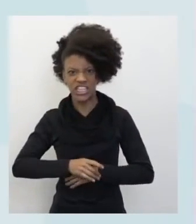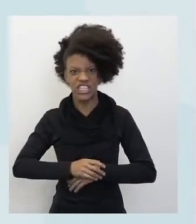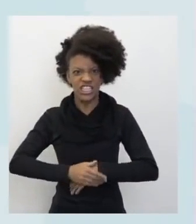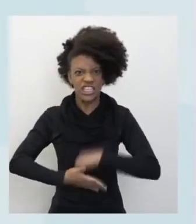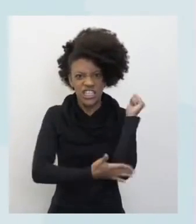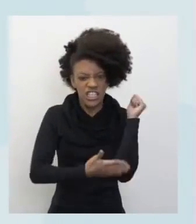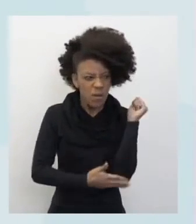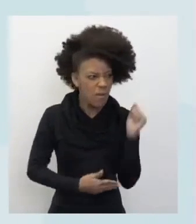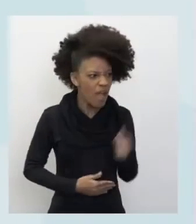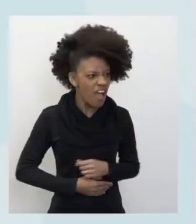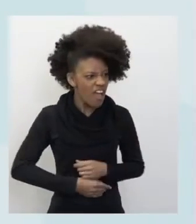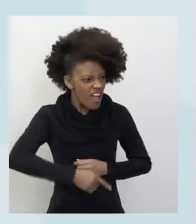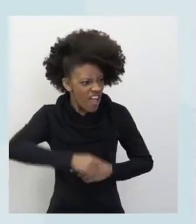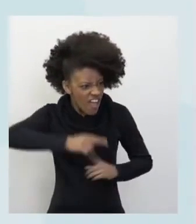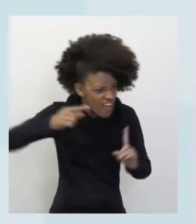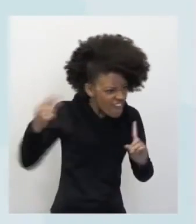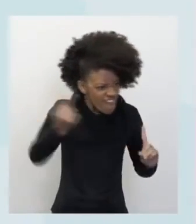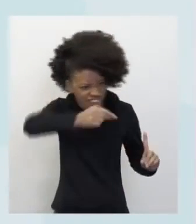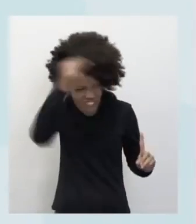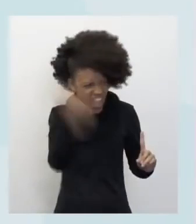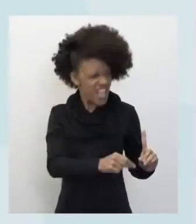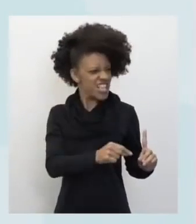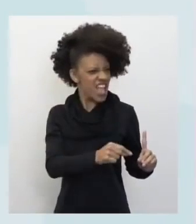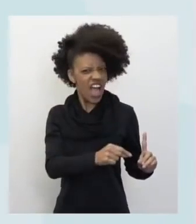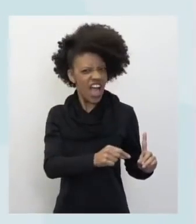gritando: "Feiticeira!